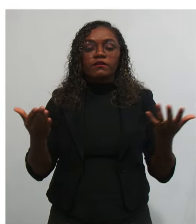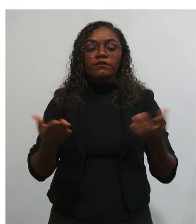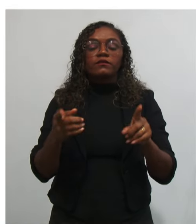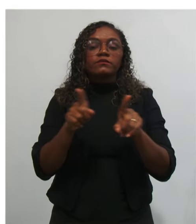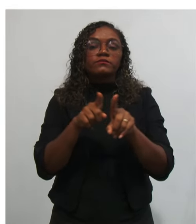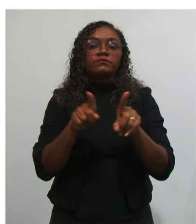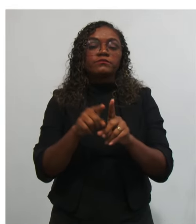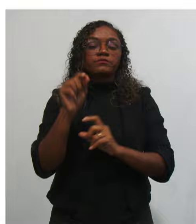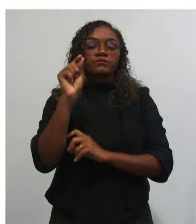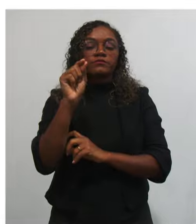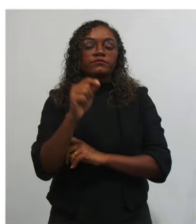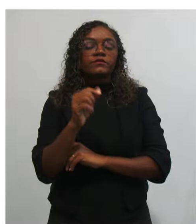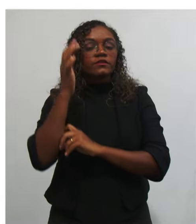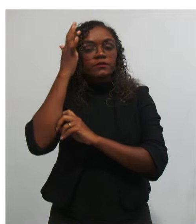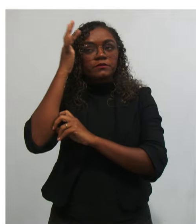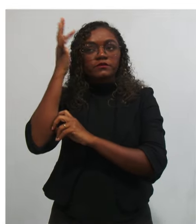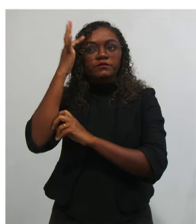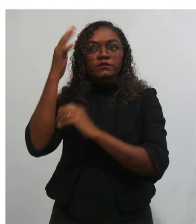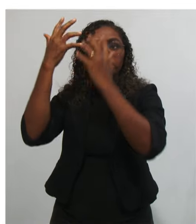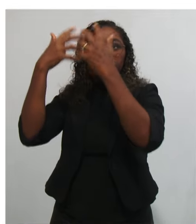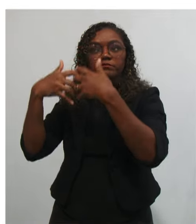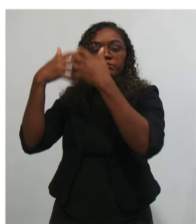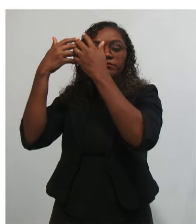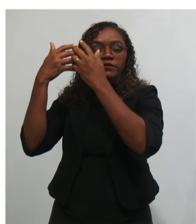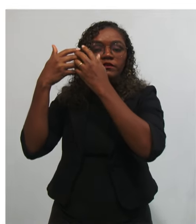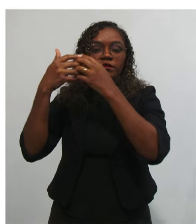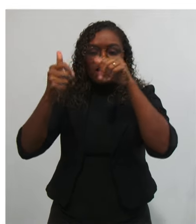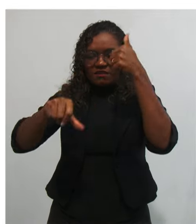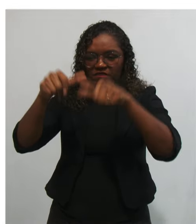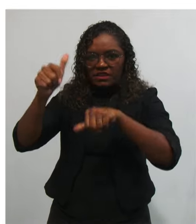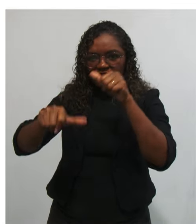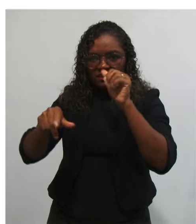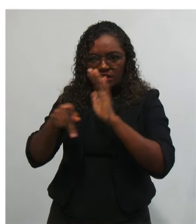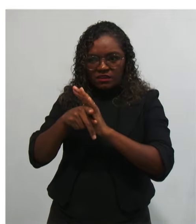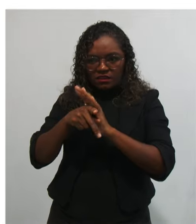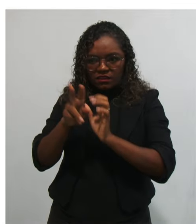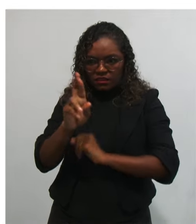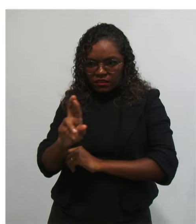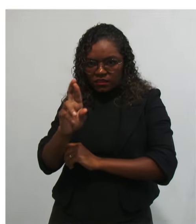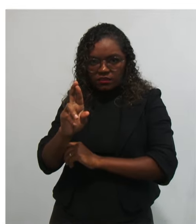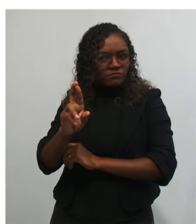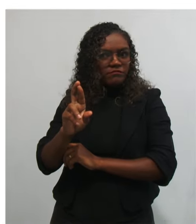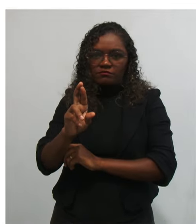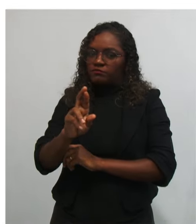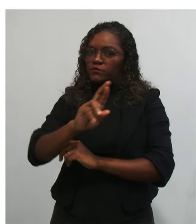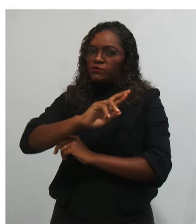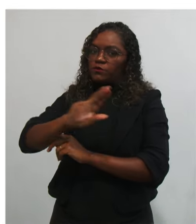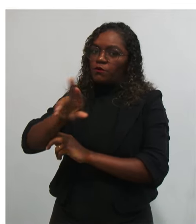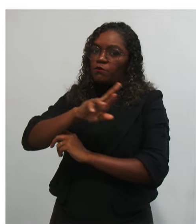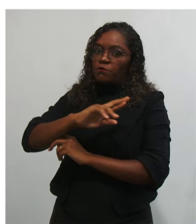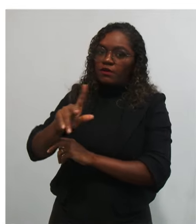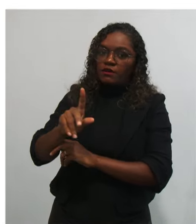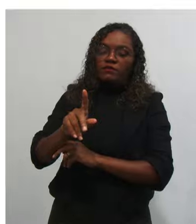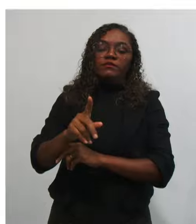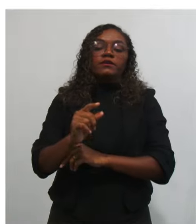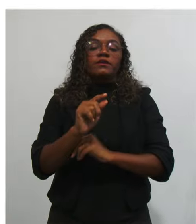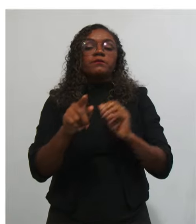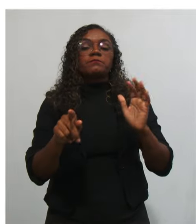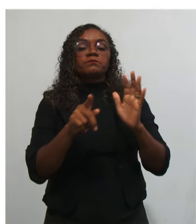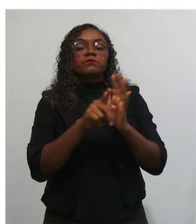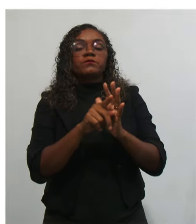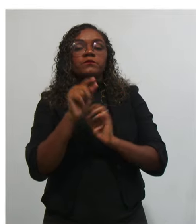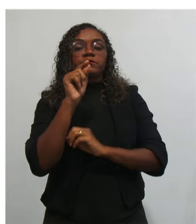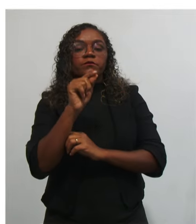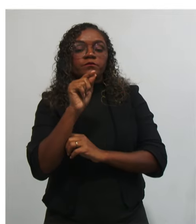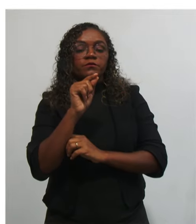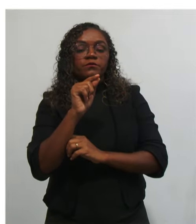pensar que avaliar não é examinar então a gente observou durante a nossa aula e durante todas as nossas aulas sobre